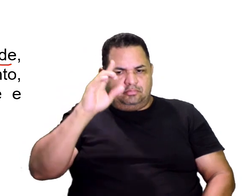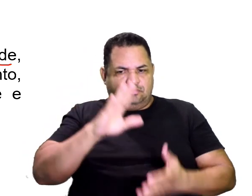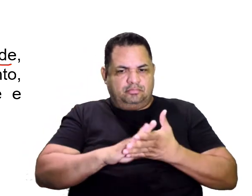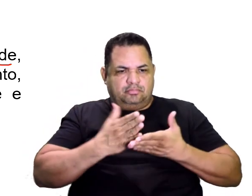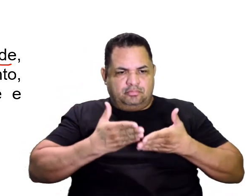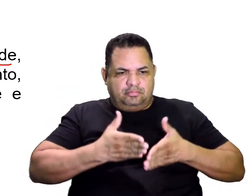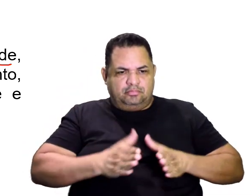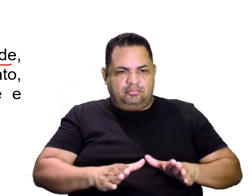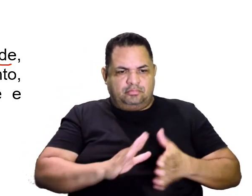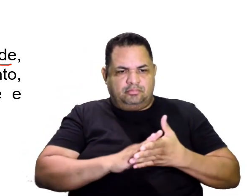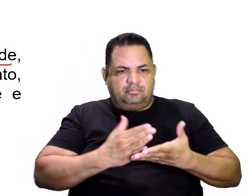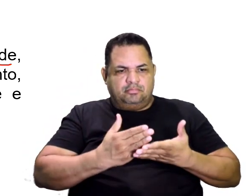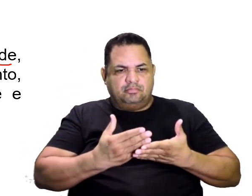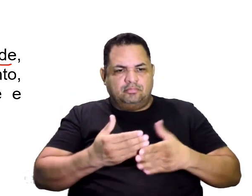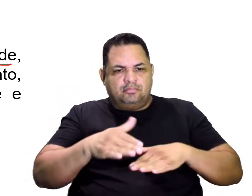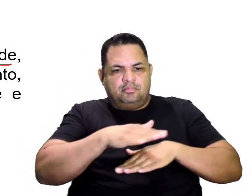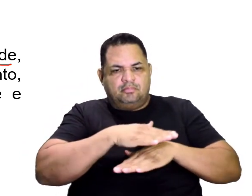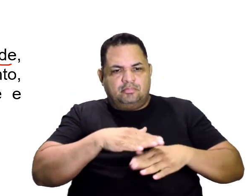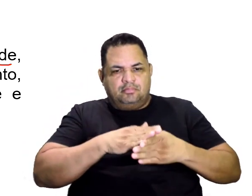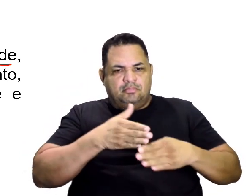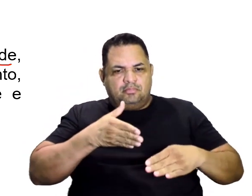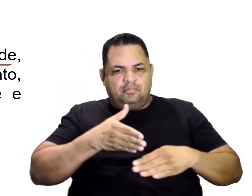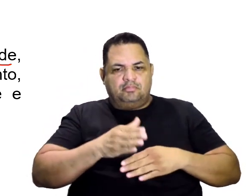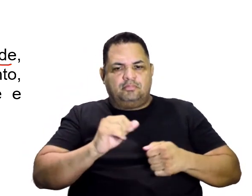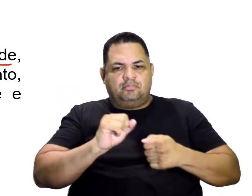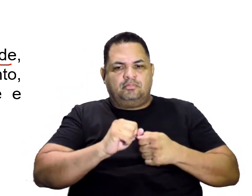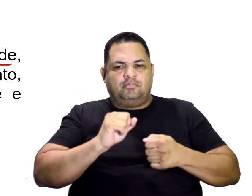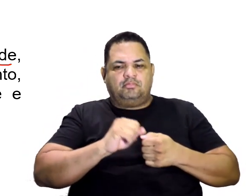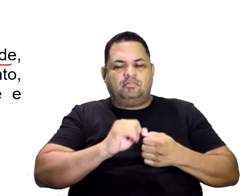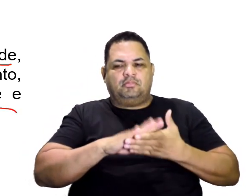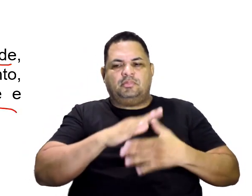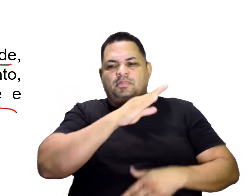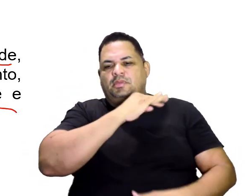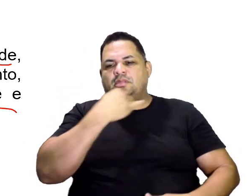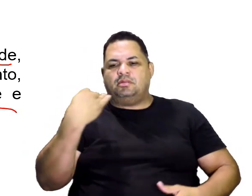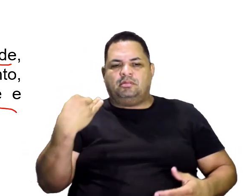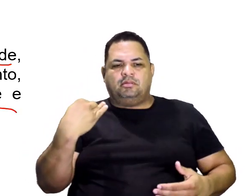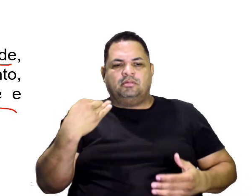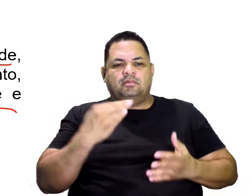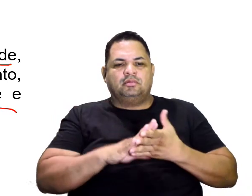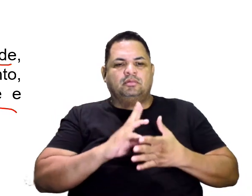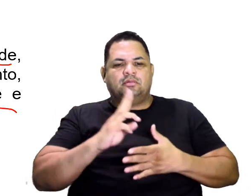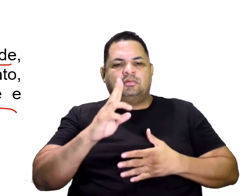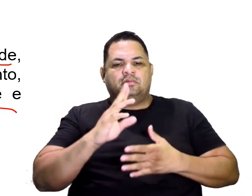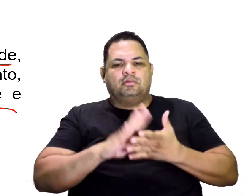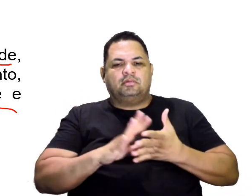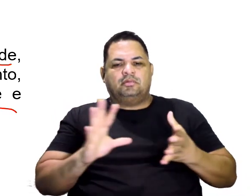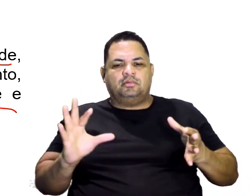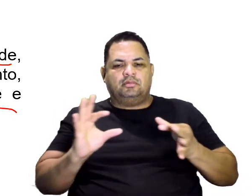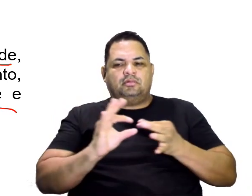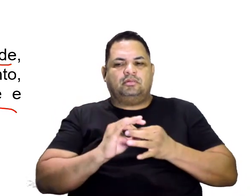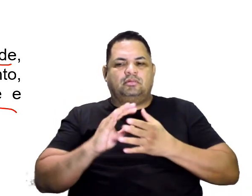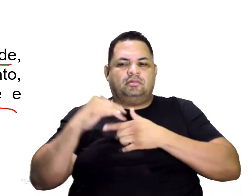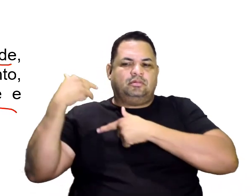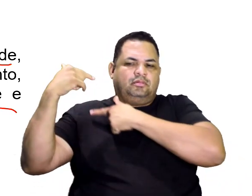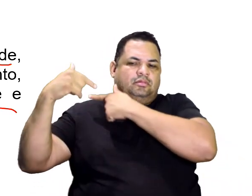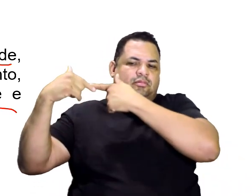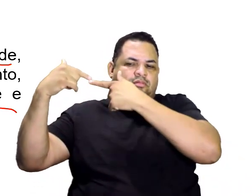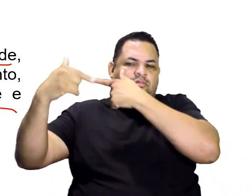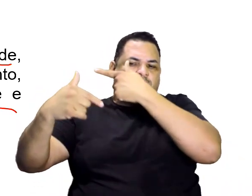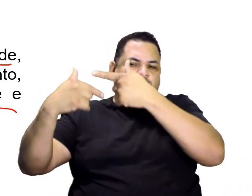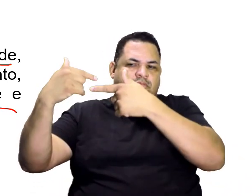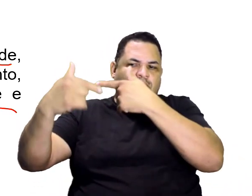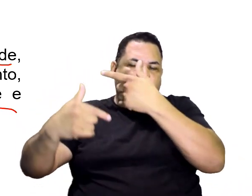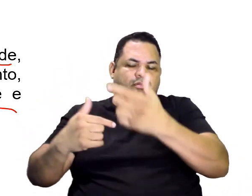de passagem, passando pela fatalidade da morte e continuando ainda na ligação com